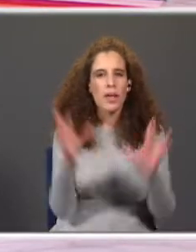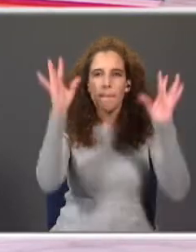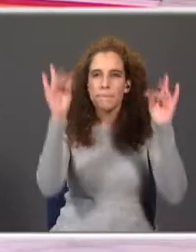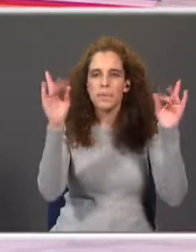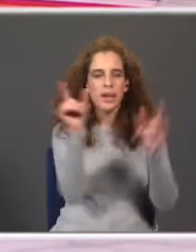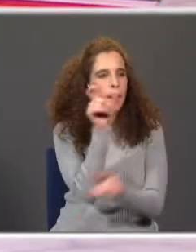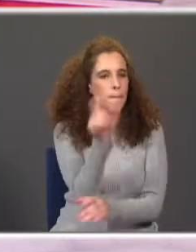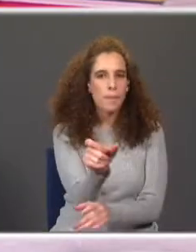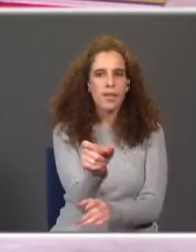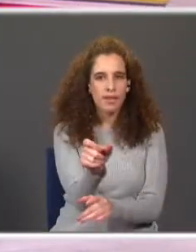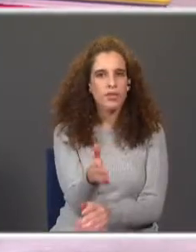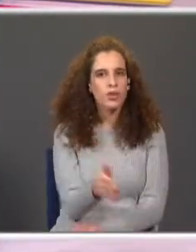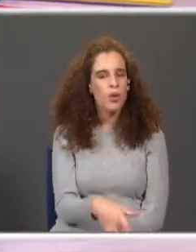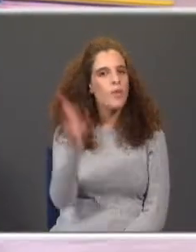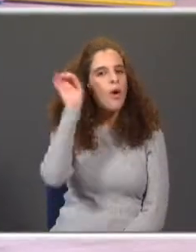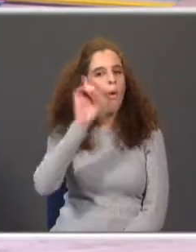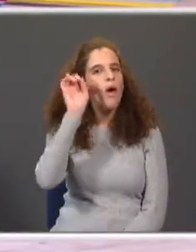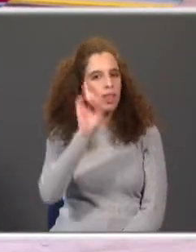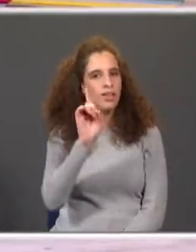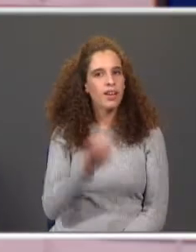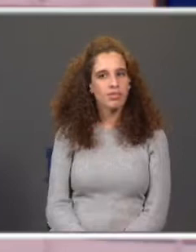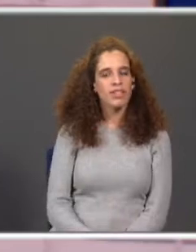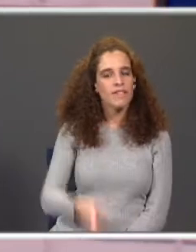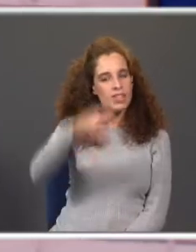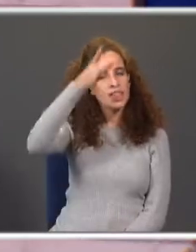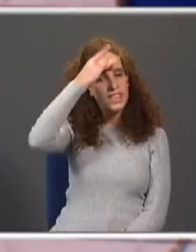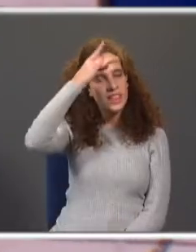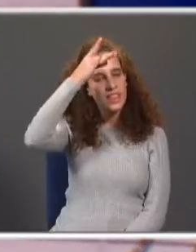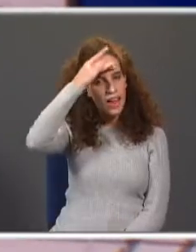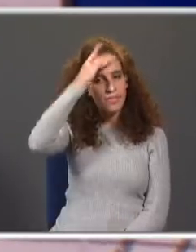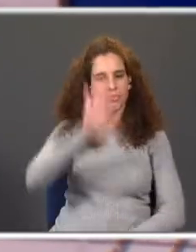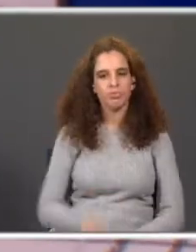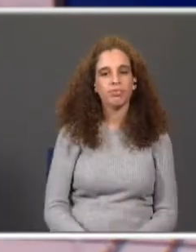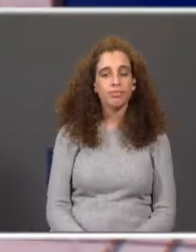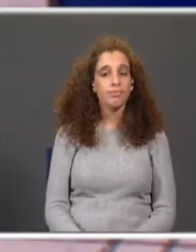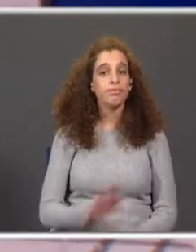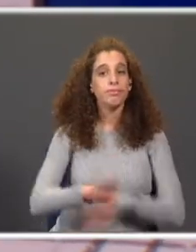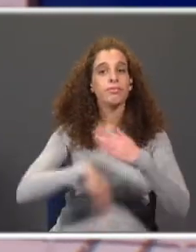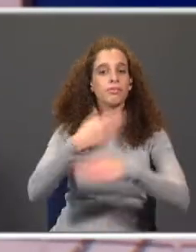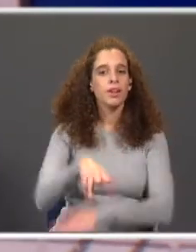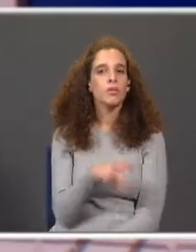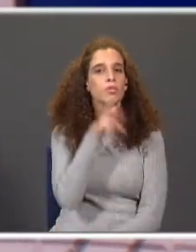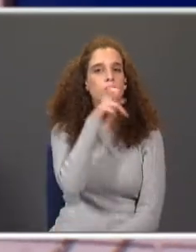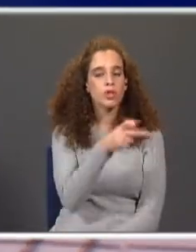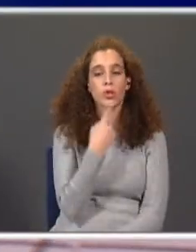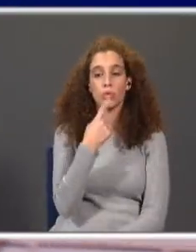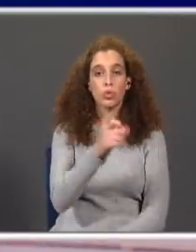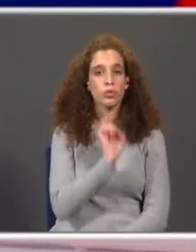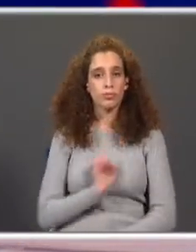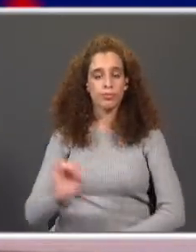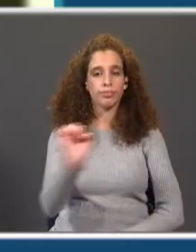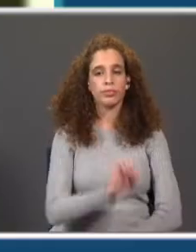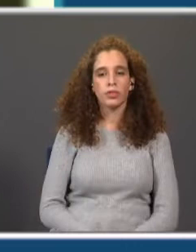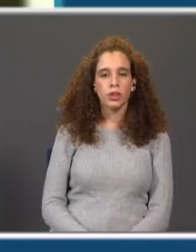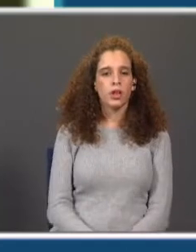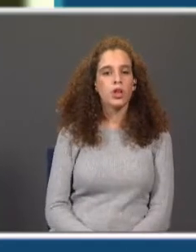qualidade imensa e ficam-nos no ouvido. Então, vamos avançar para a resposta às nossas questões. Em que